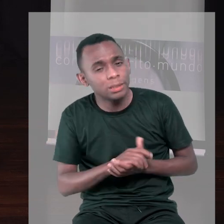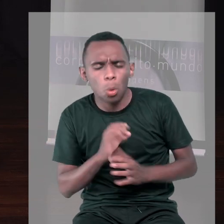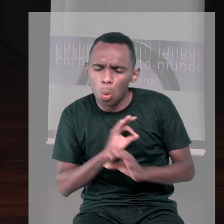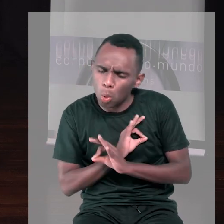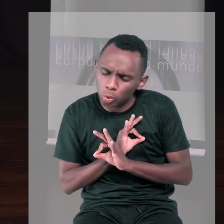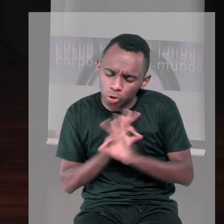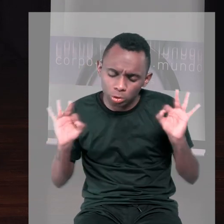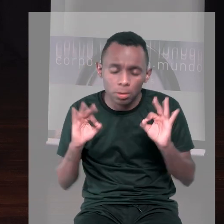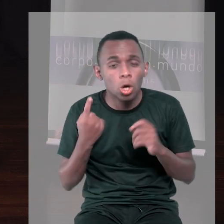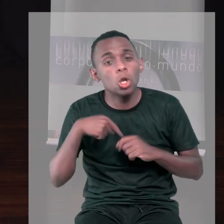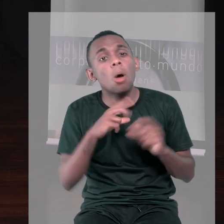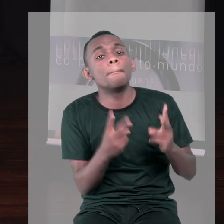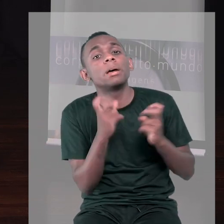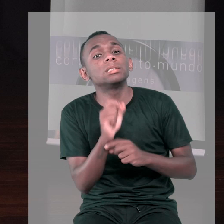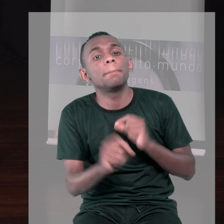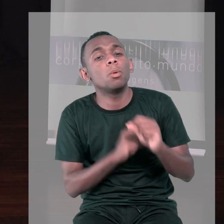não vai